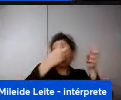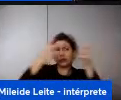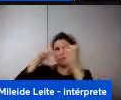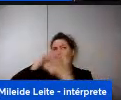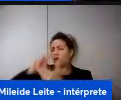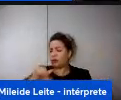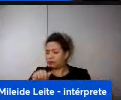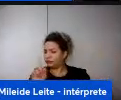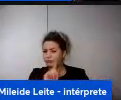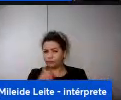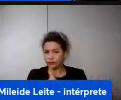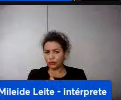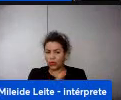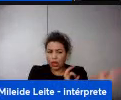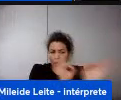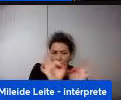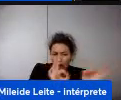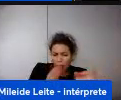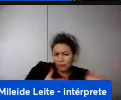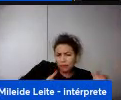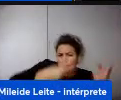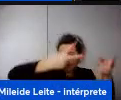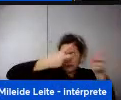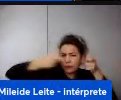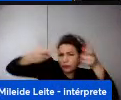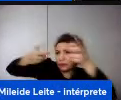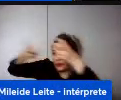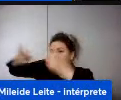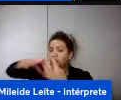Né, e a formação da minha percepção do mundo.